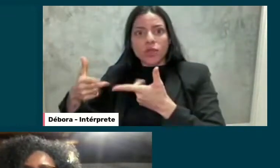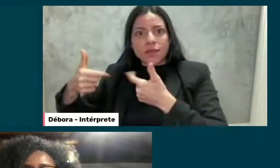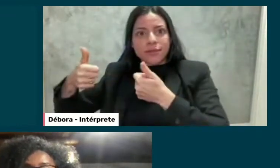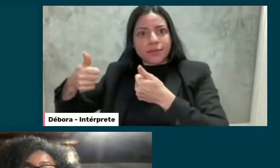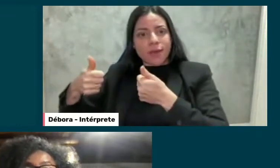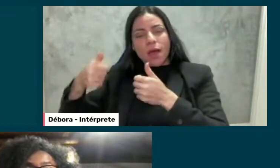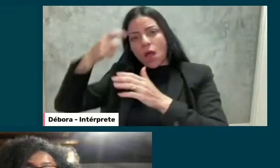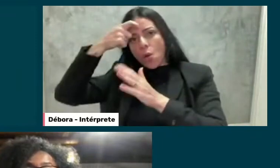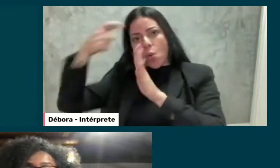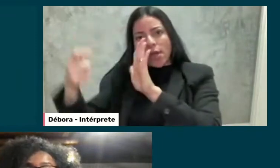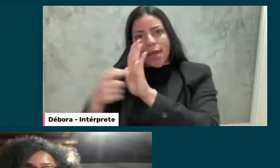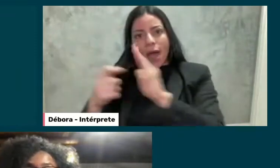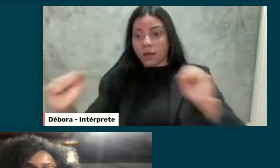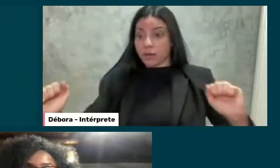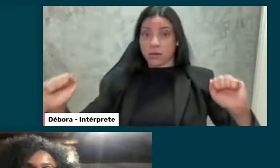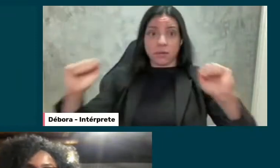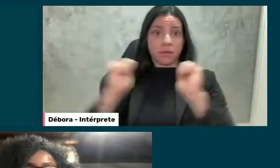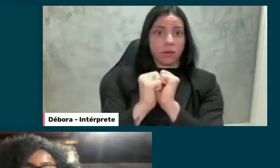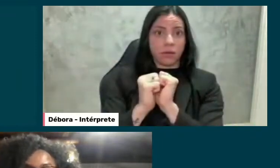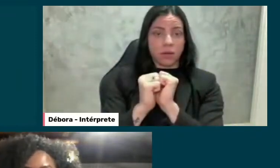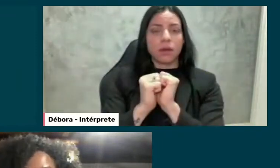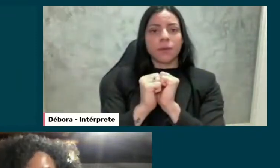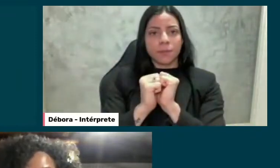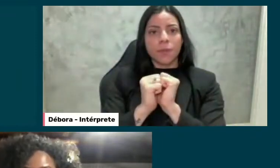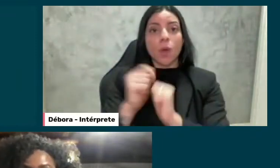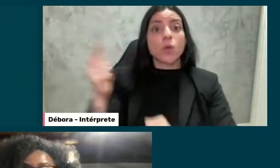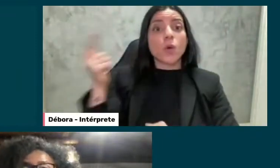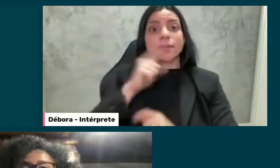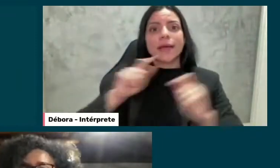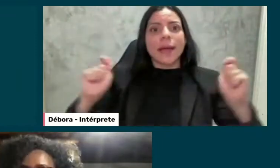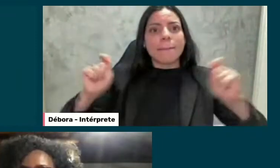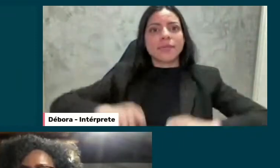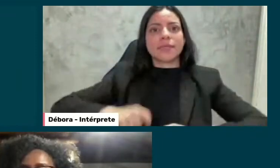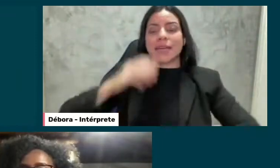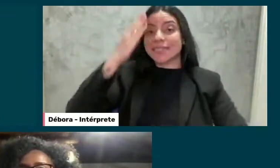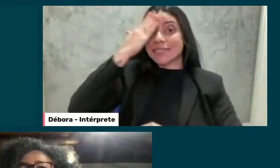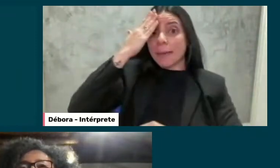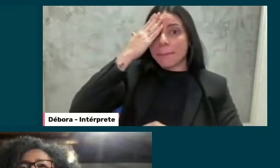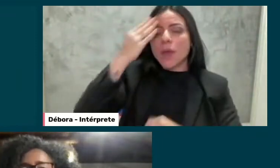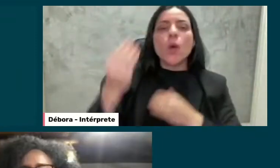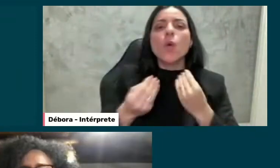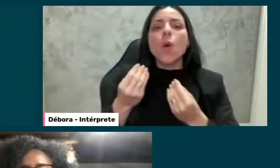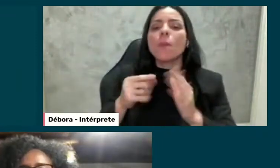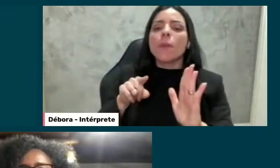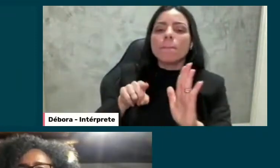se colocada junto com a capacidade de saber pedir e de saber